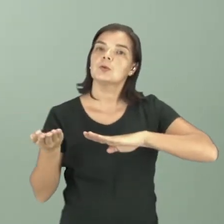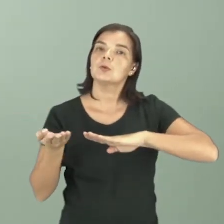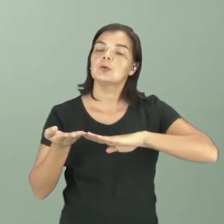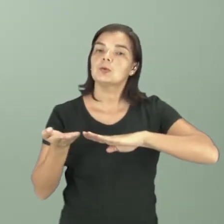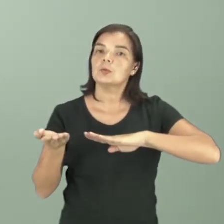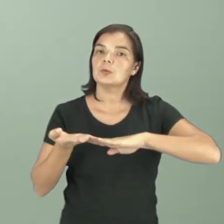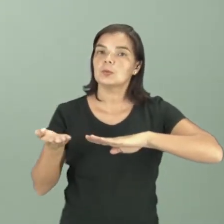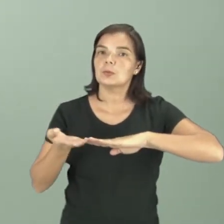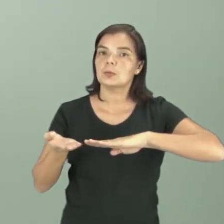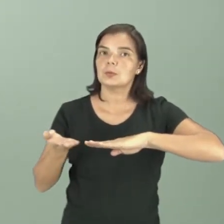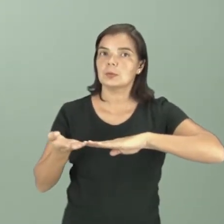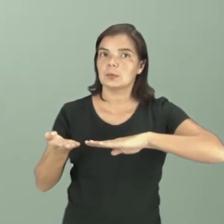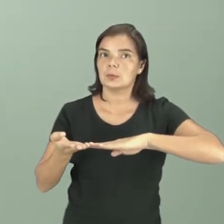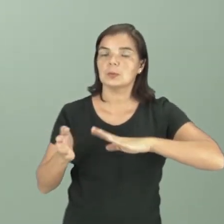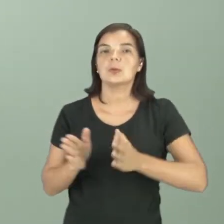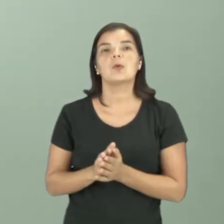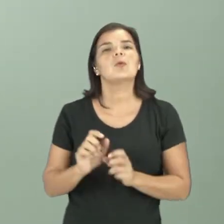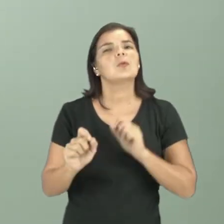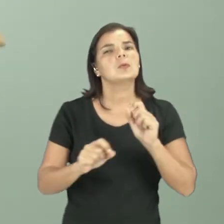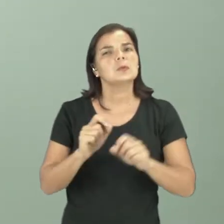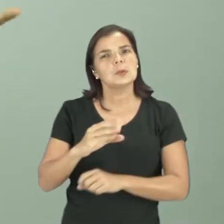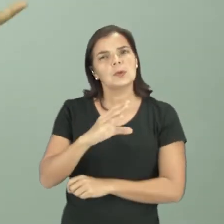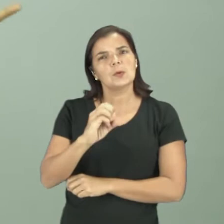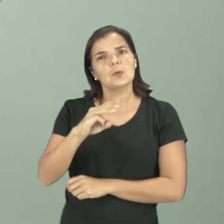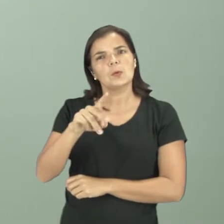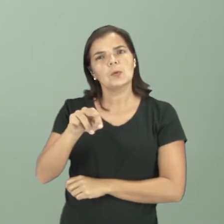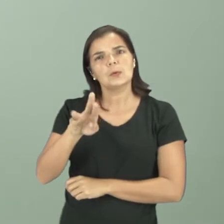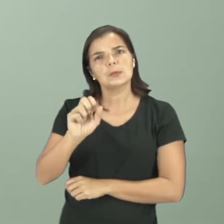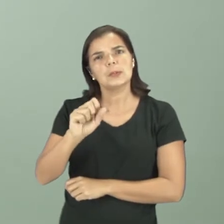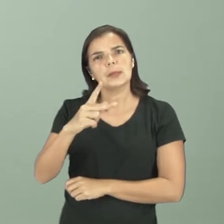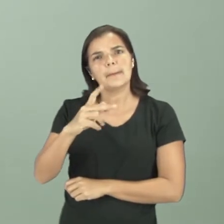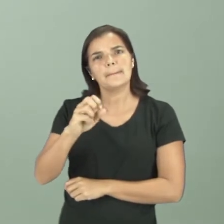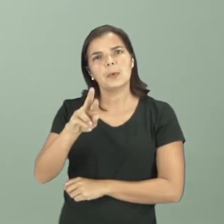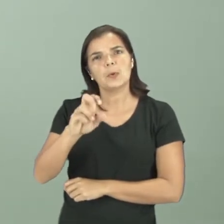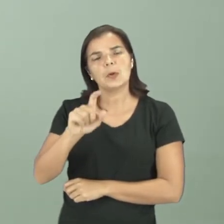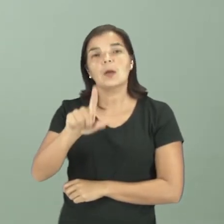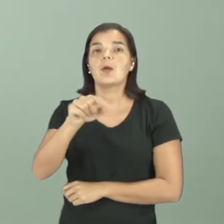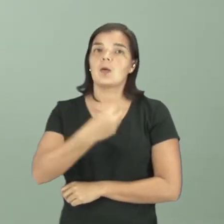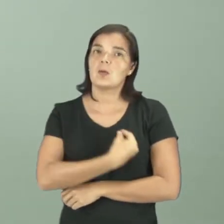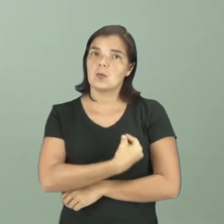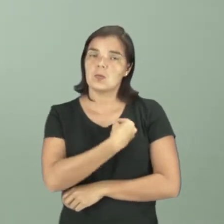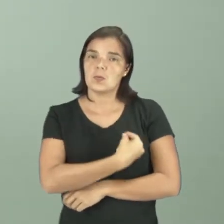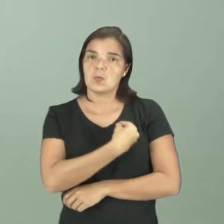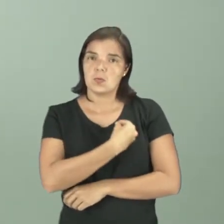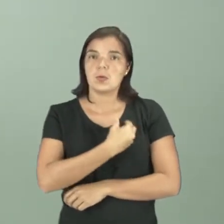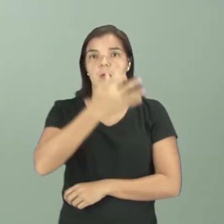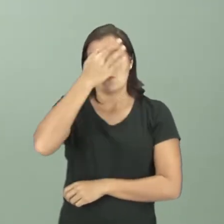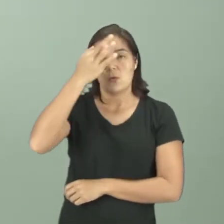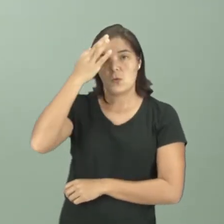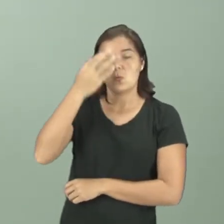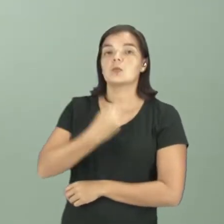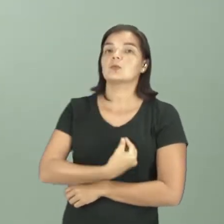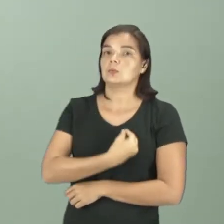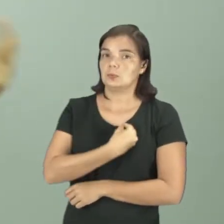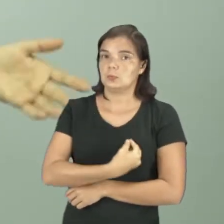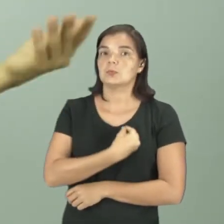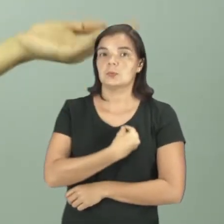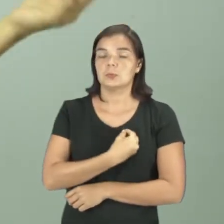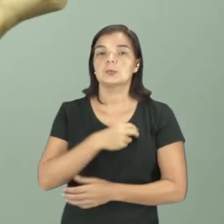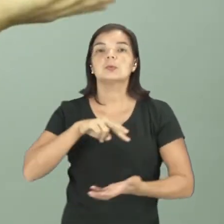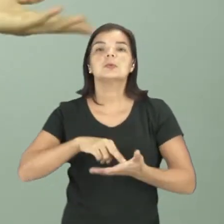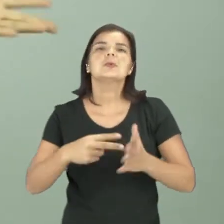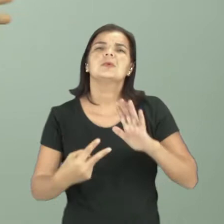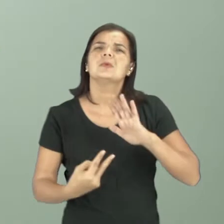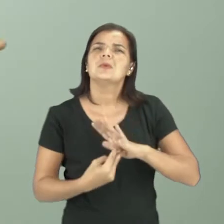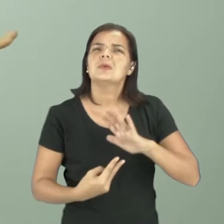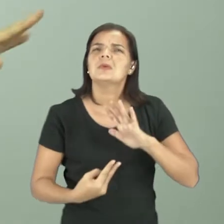chamada existencialismo. O que que é existencialismo? É uma filosofia que afirma a existência do ser humano, ao contrário